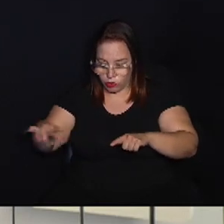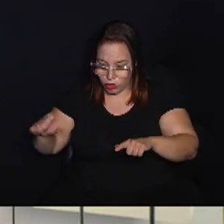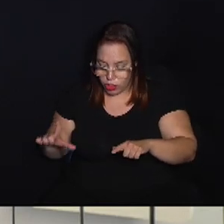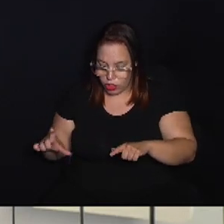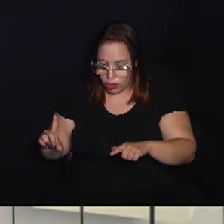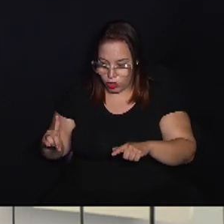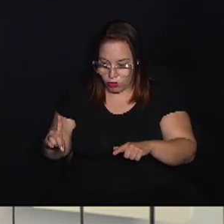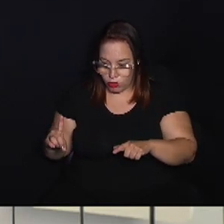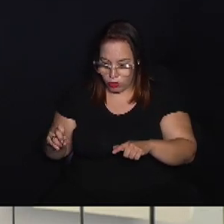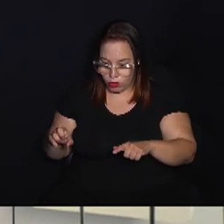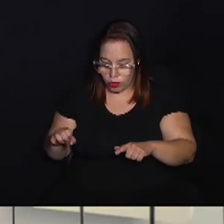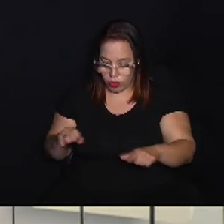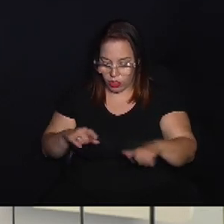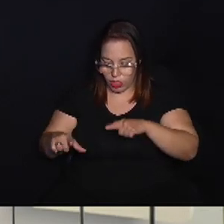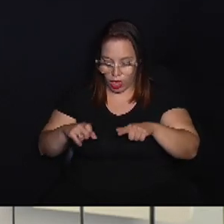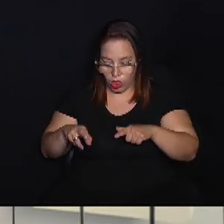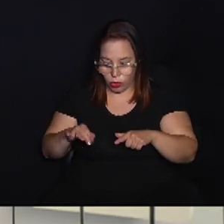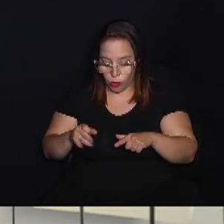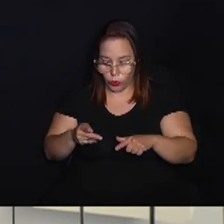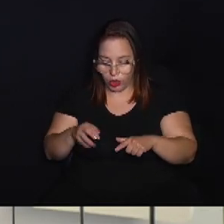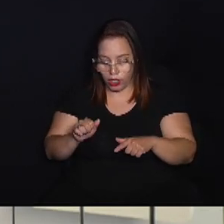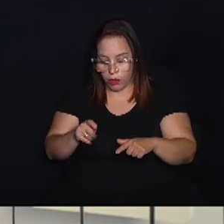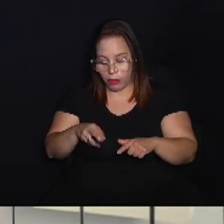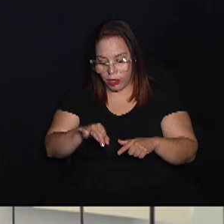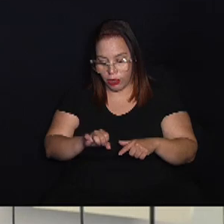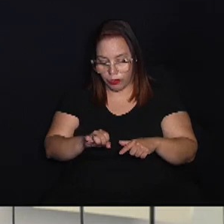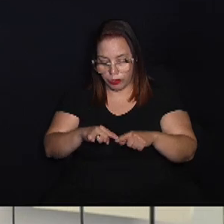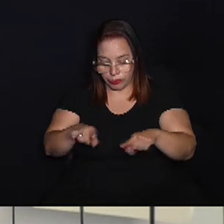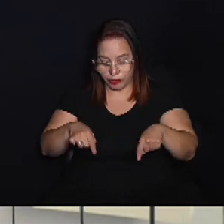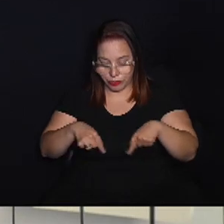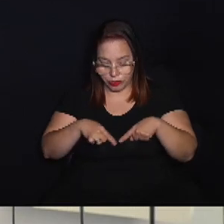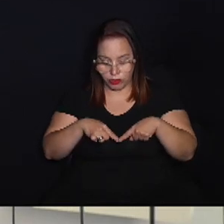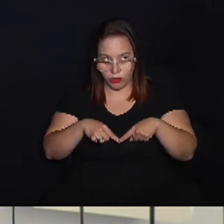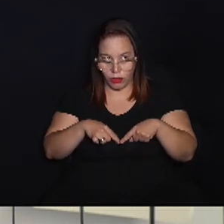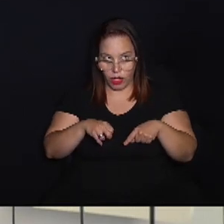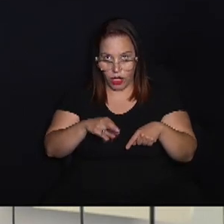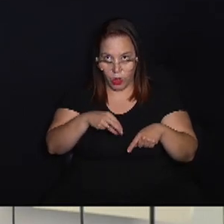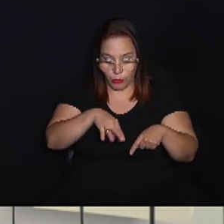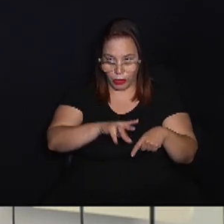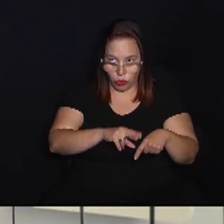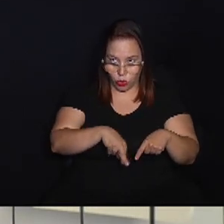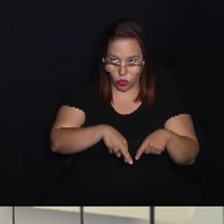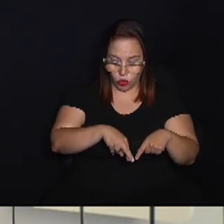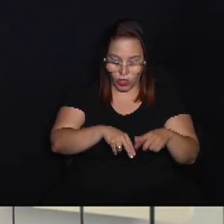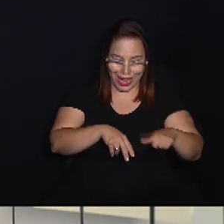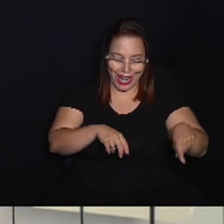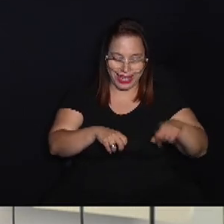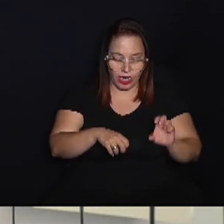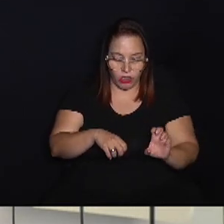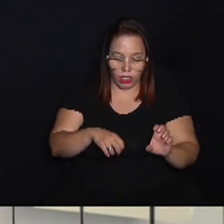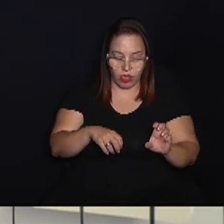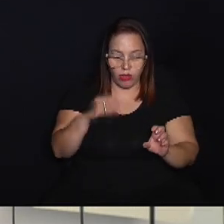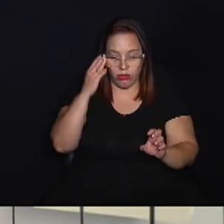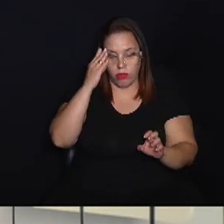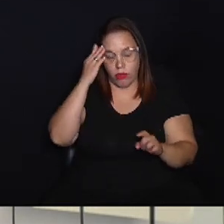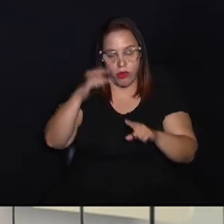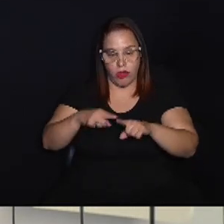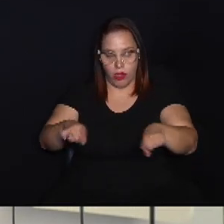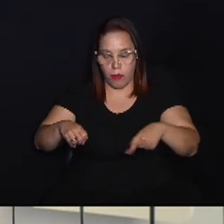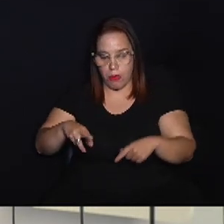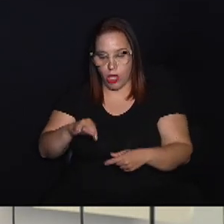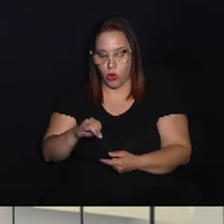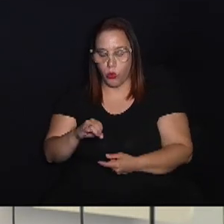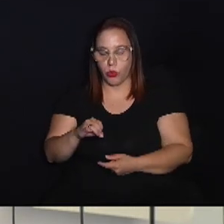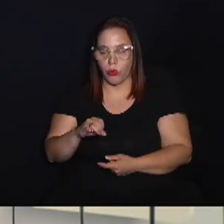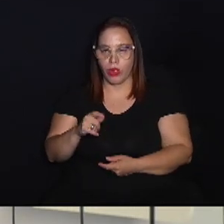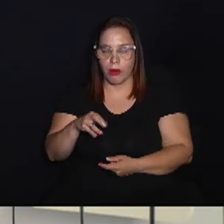direita, a dupla de zaga Douglas Bacelar e Matheus Salustiano e o Emerson Barbosa na lateral esquerda. Meio campo de Gabriel